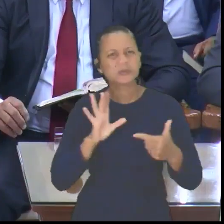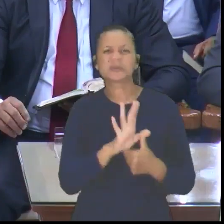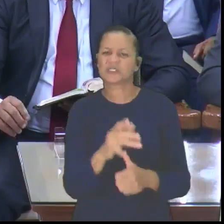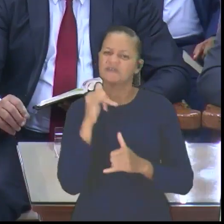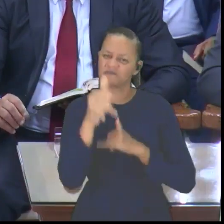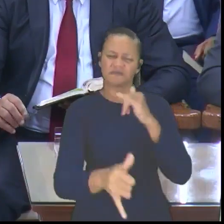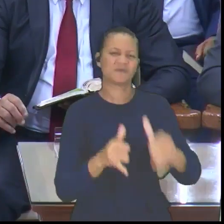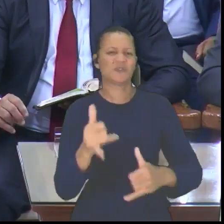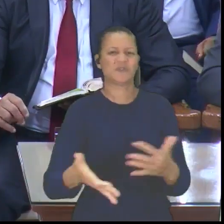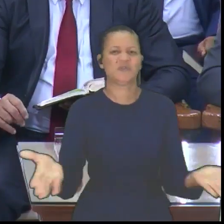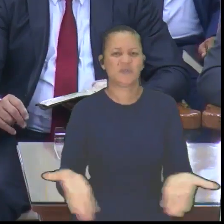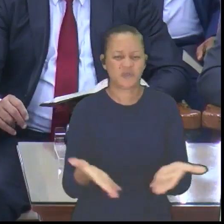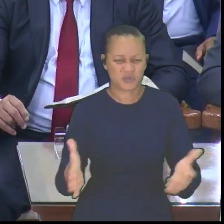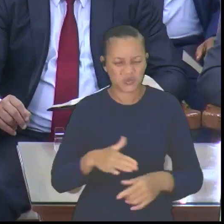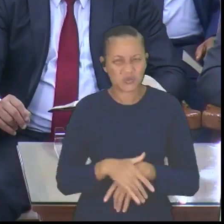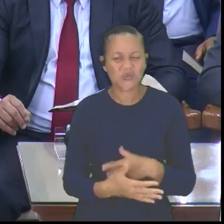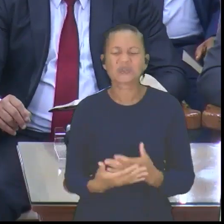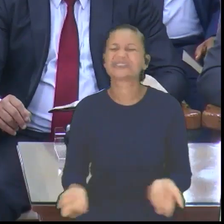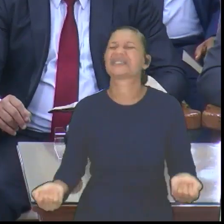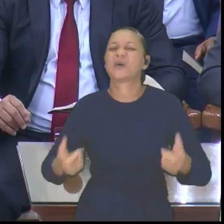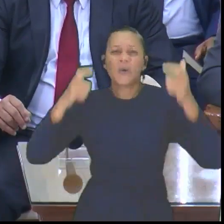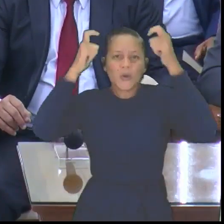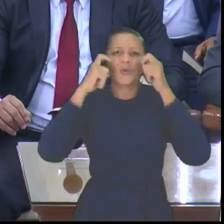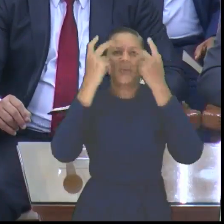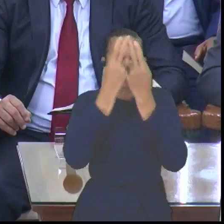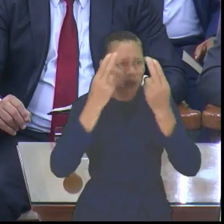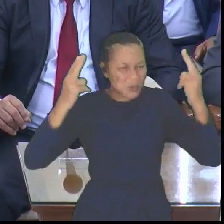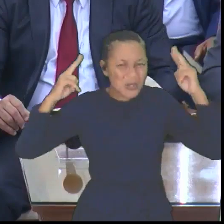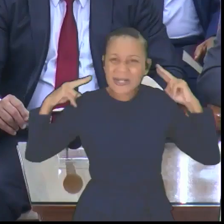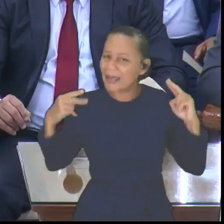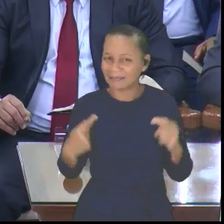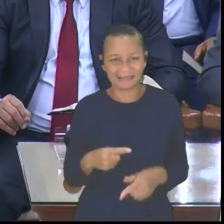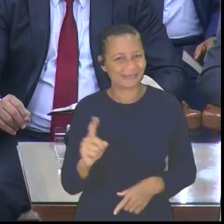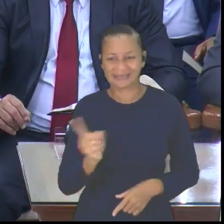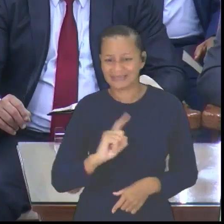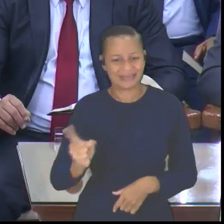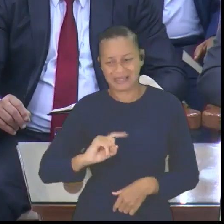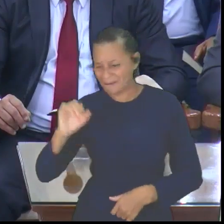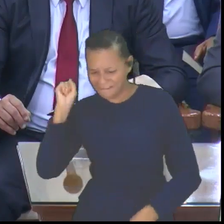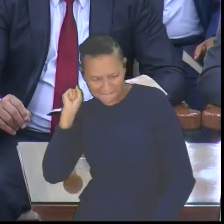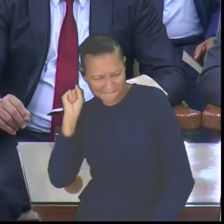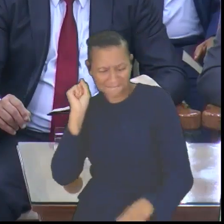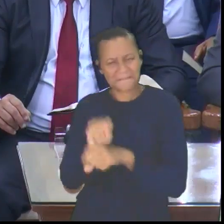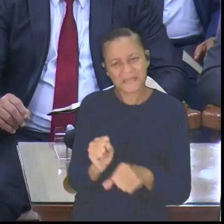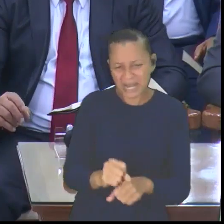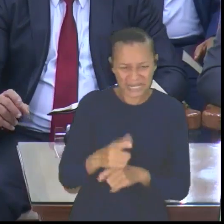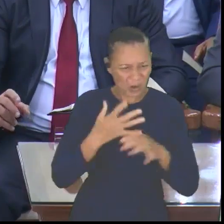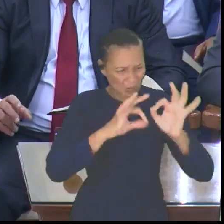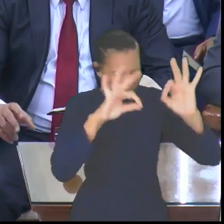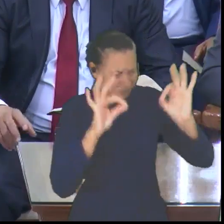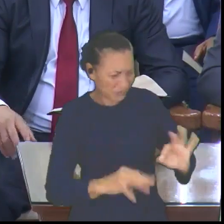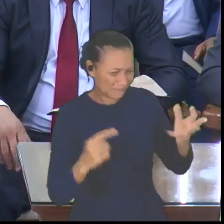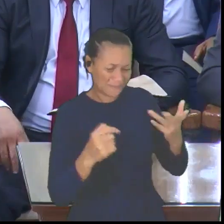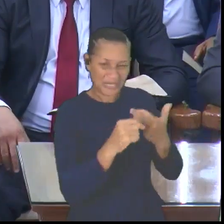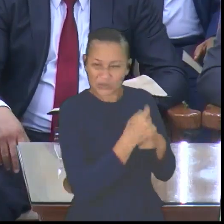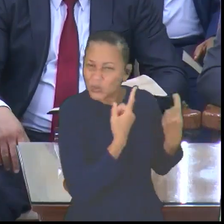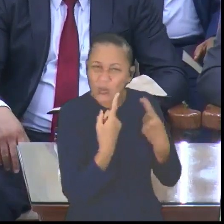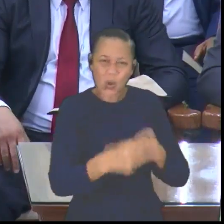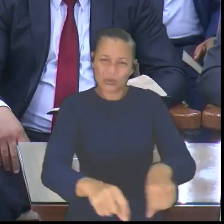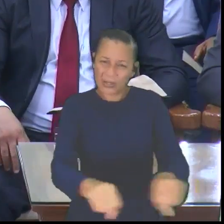falando com você esta noite. Herodes não vai conseguir pôr em prática o plano que traçou sobre